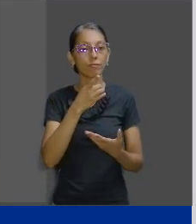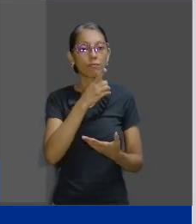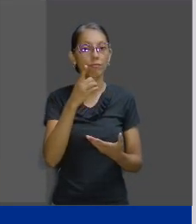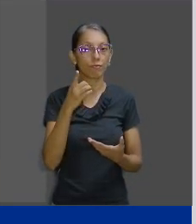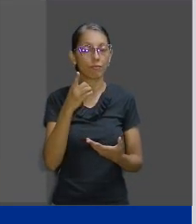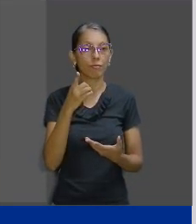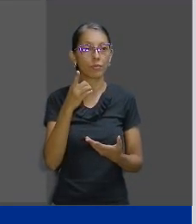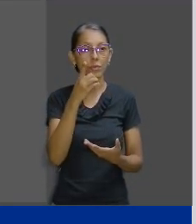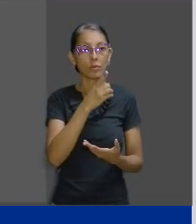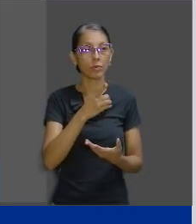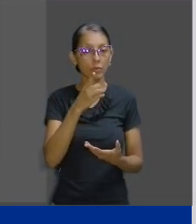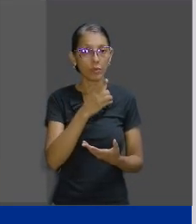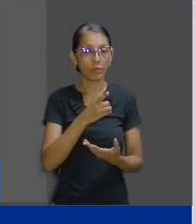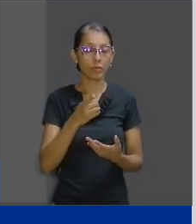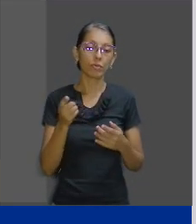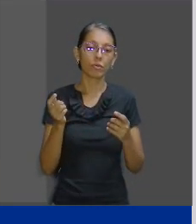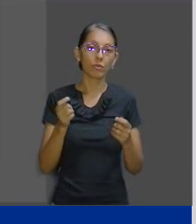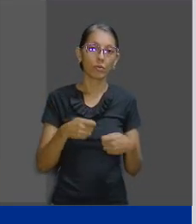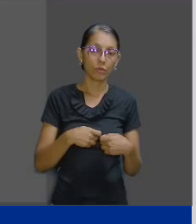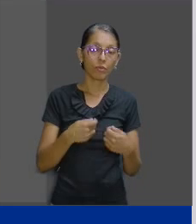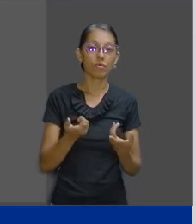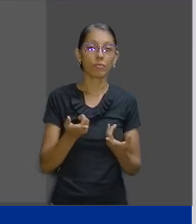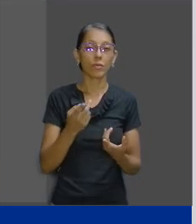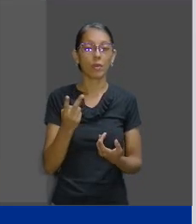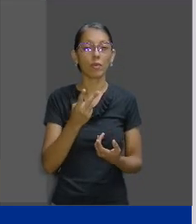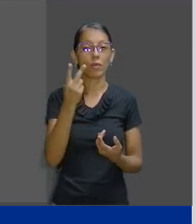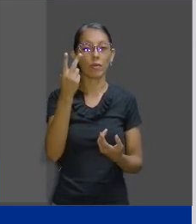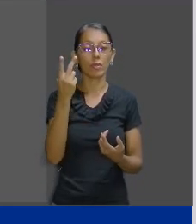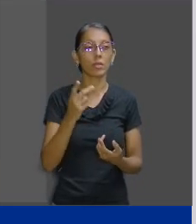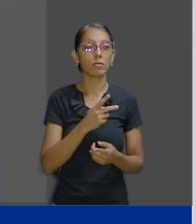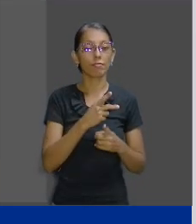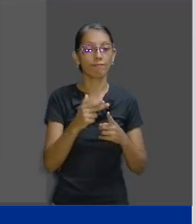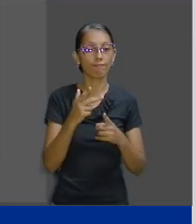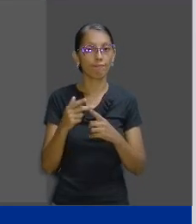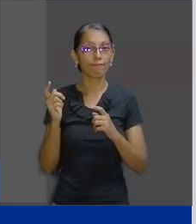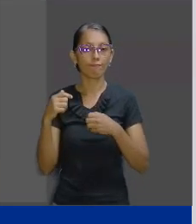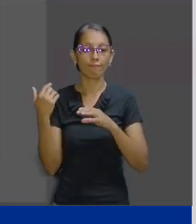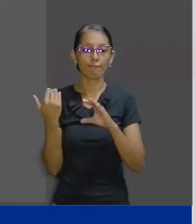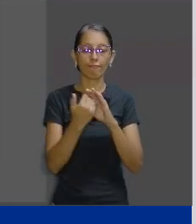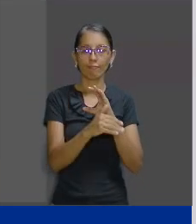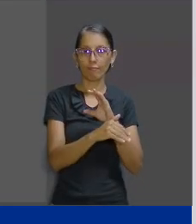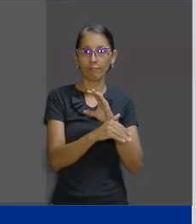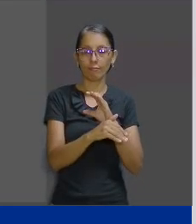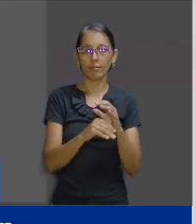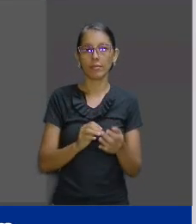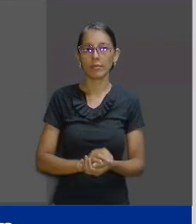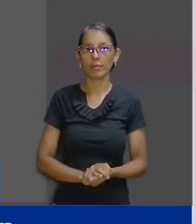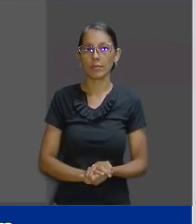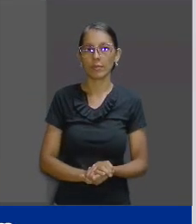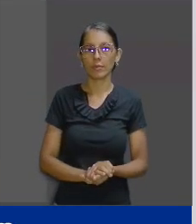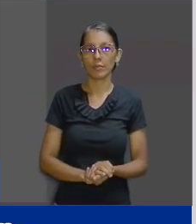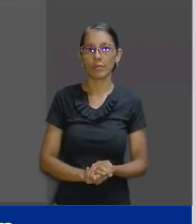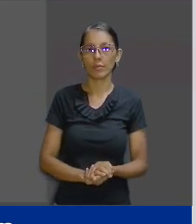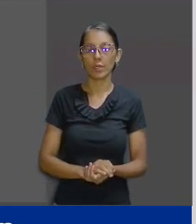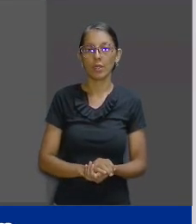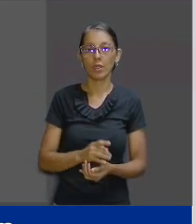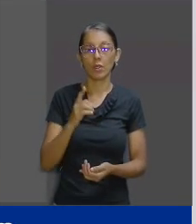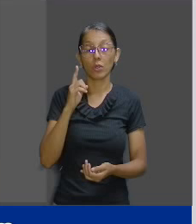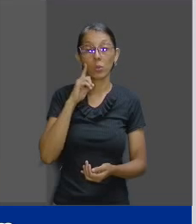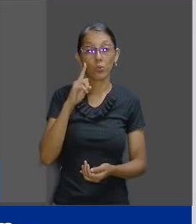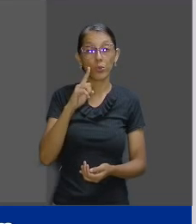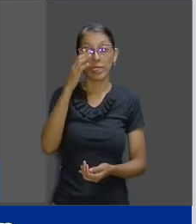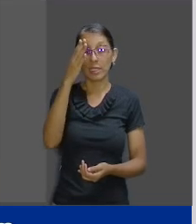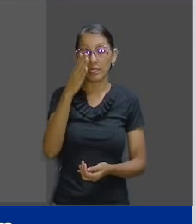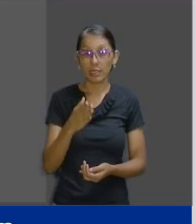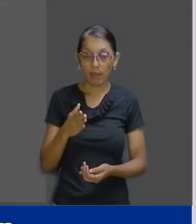fé e principalmente uma grande vitória. Jorge Amanajás. Ele encaminha para Júlio, e no dia da eleição, ou seja,